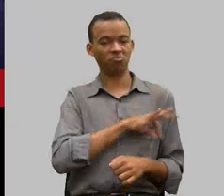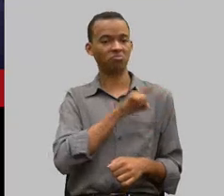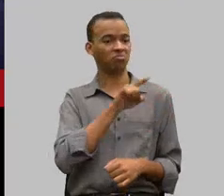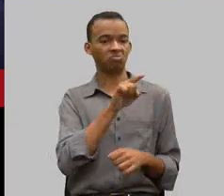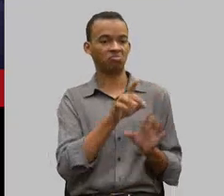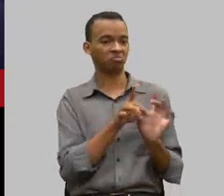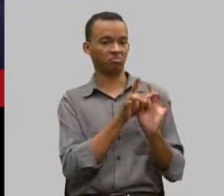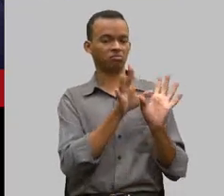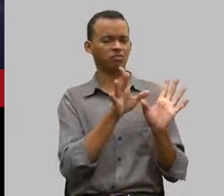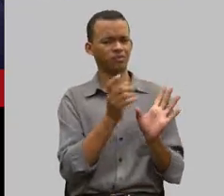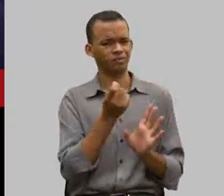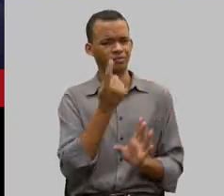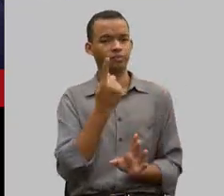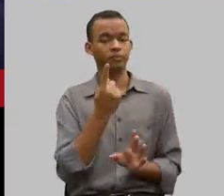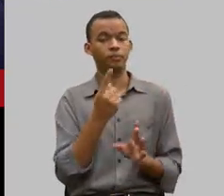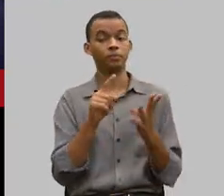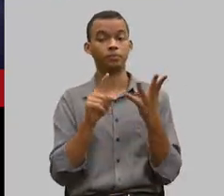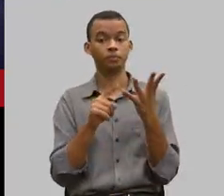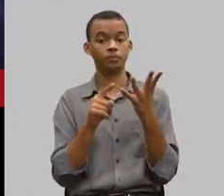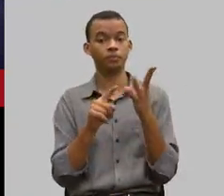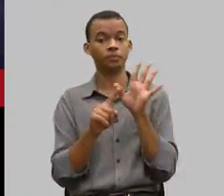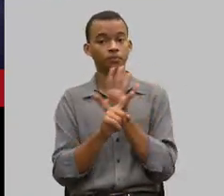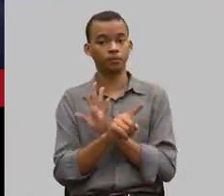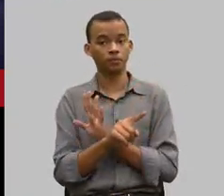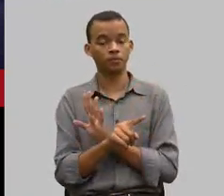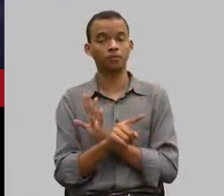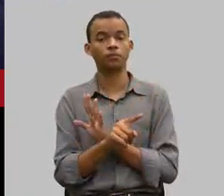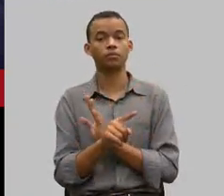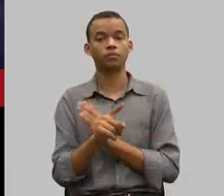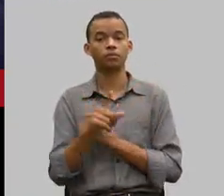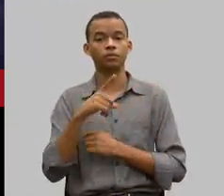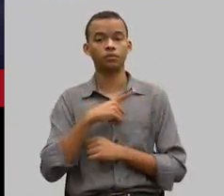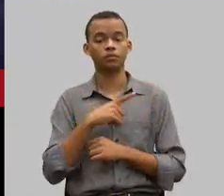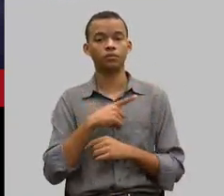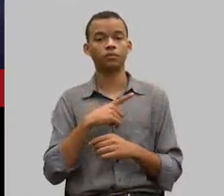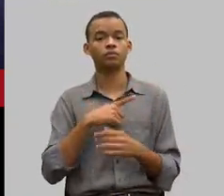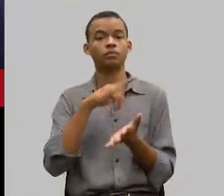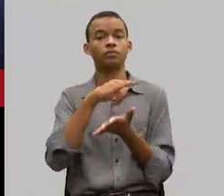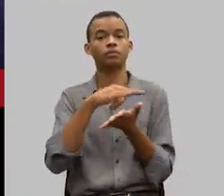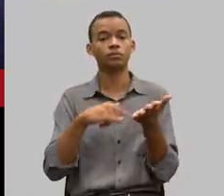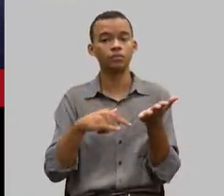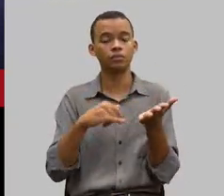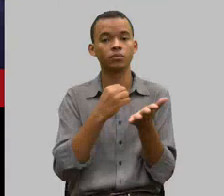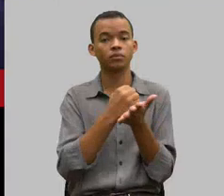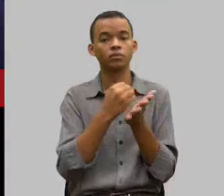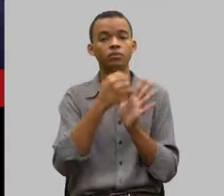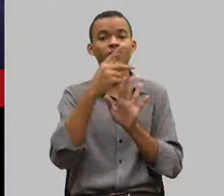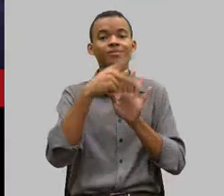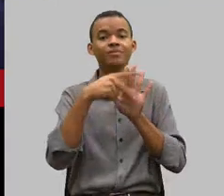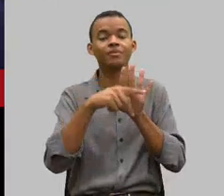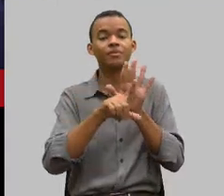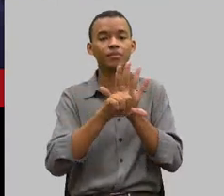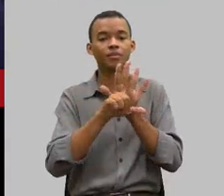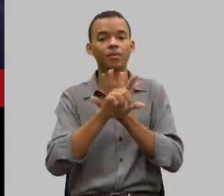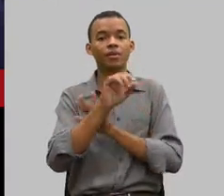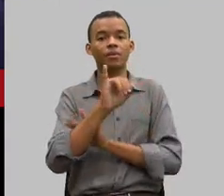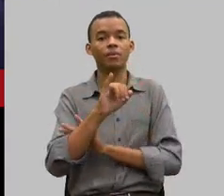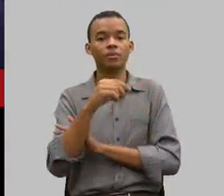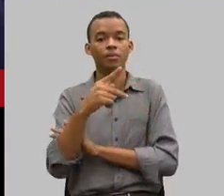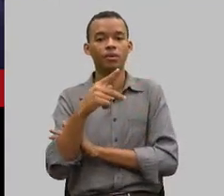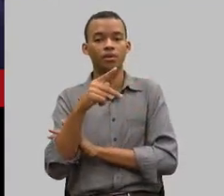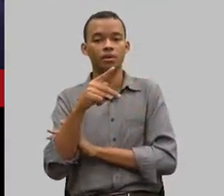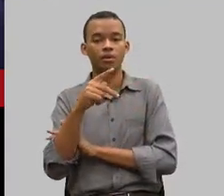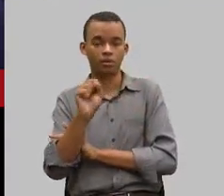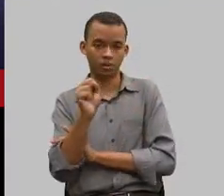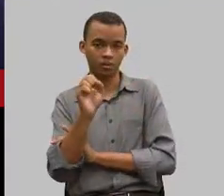respeitado quarto ponto tramitação do projeto de lei do ipsm na avaliação do Senhor que cuida